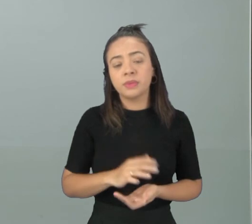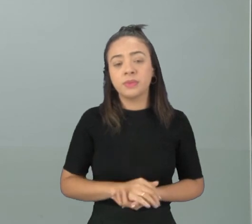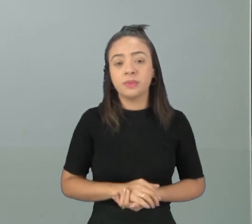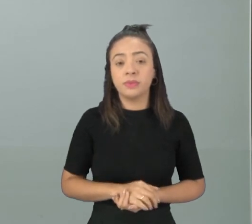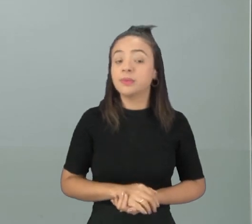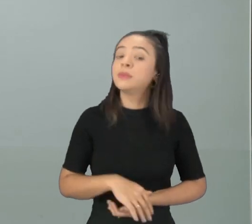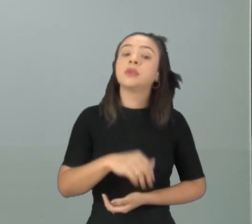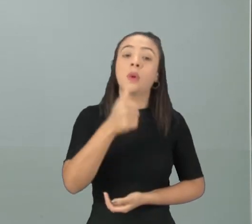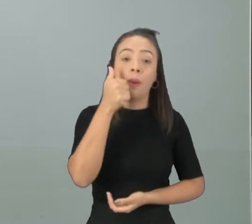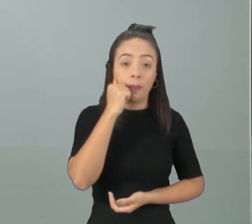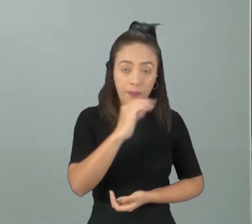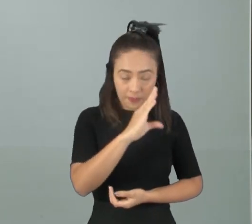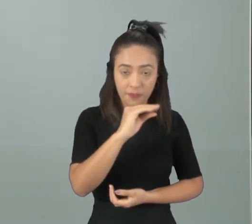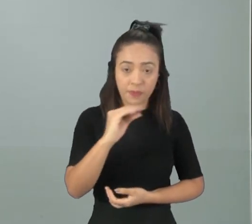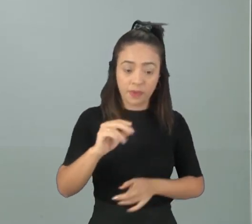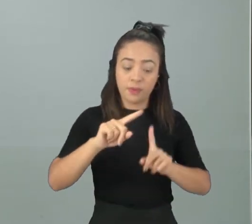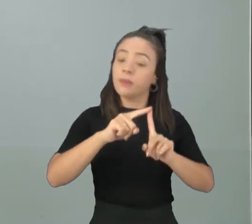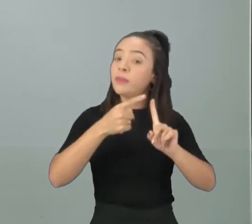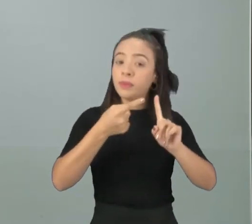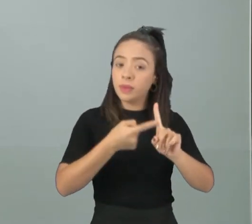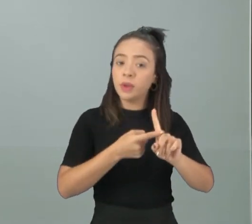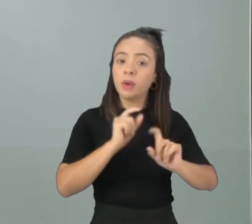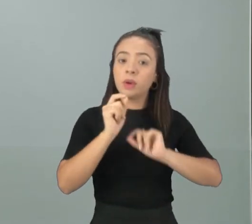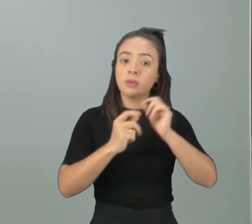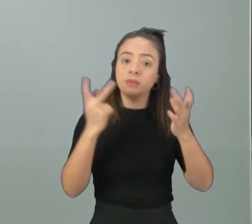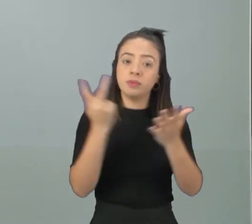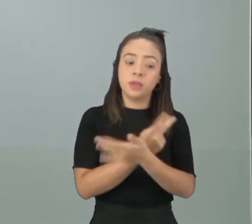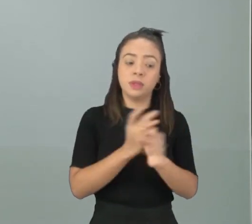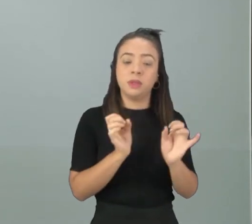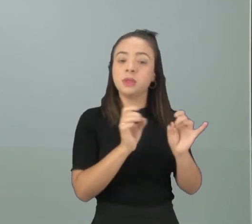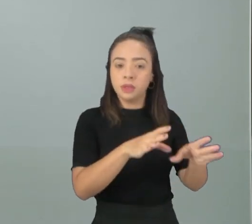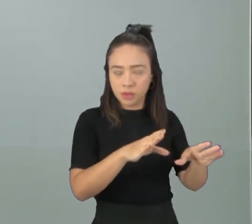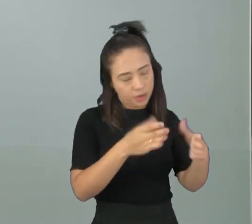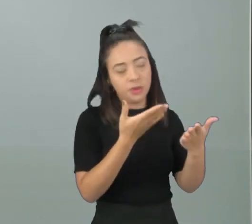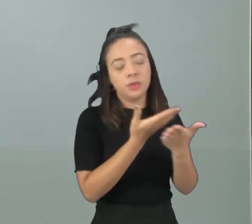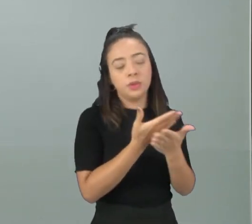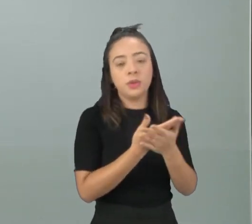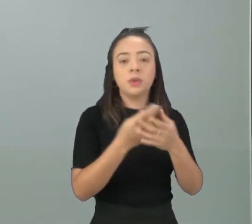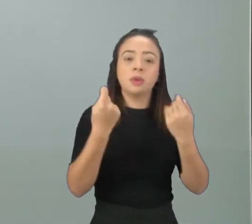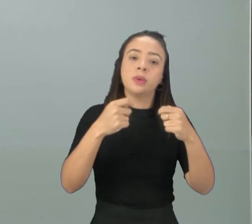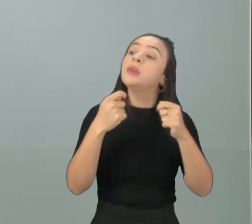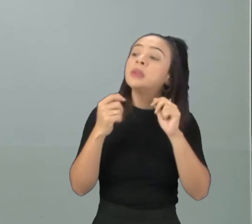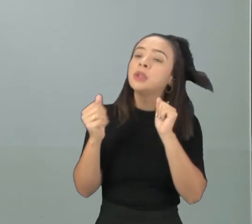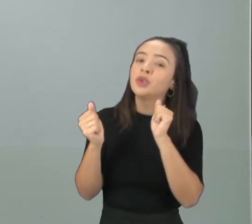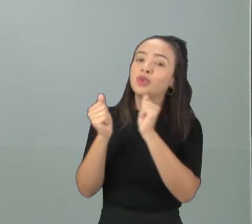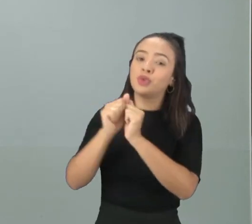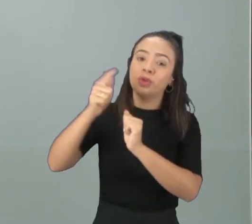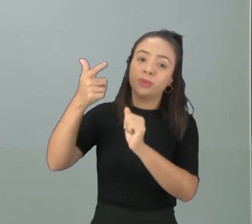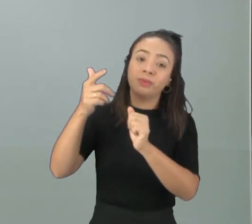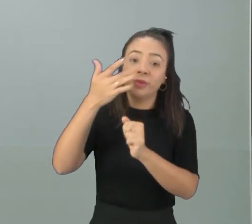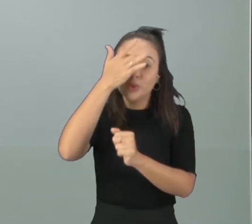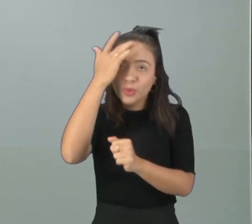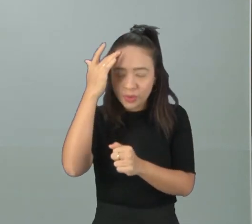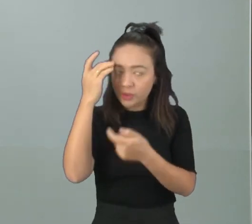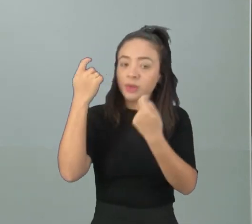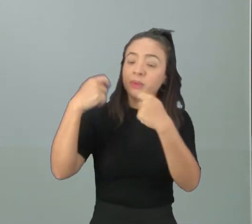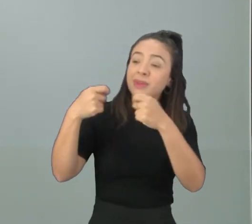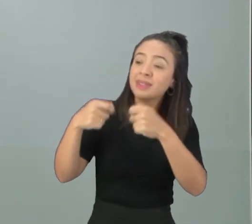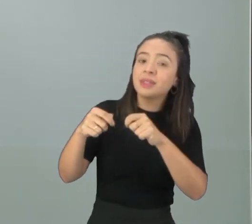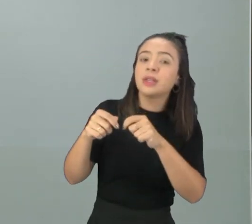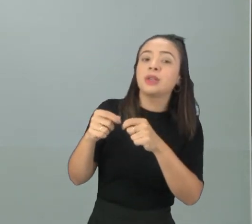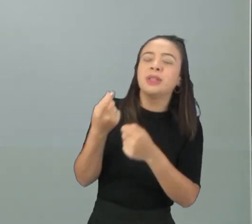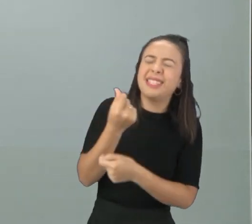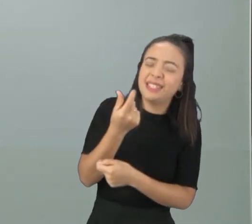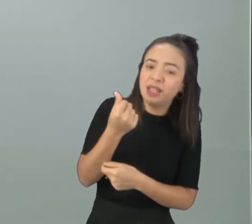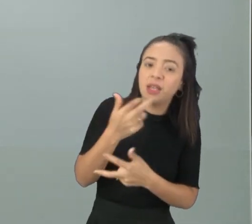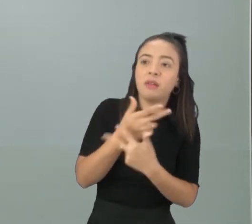Uma adolescente que engravida, geralmente acontece que ela abandona os estudos, né? Ela fica dependente financeira dos outros, e isso vai acarretar uma série de